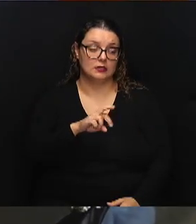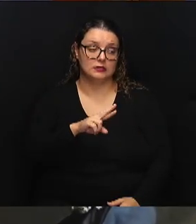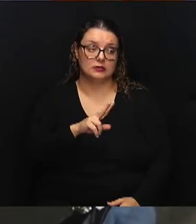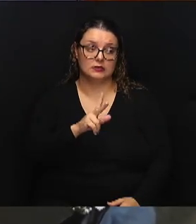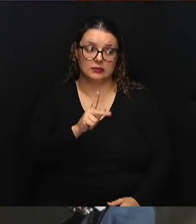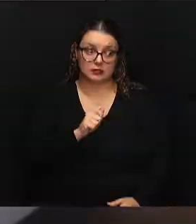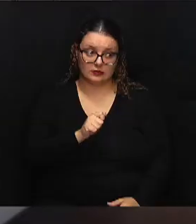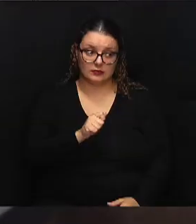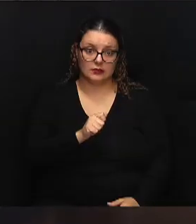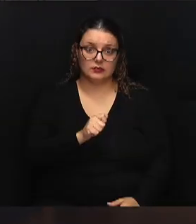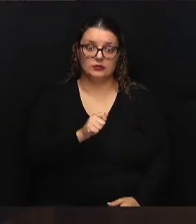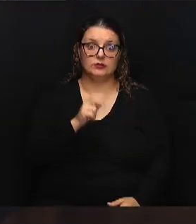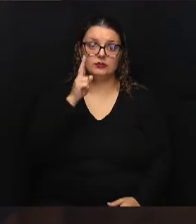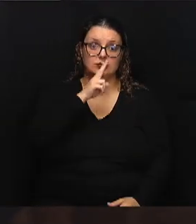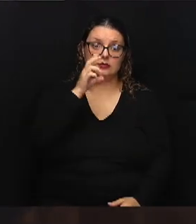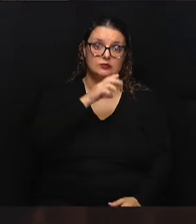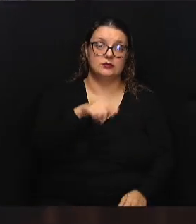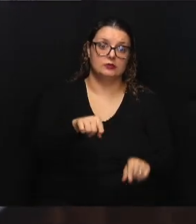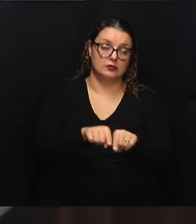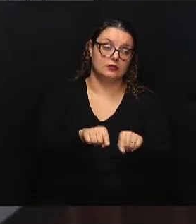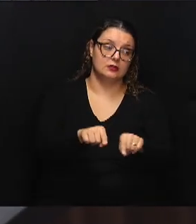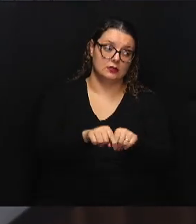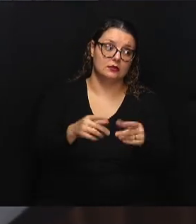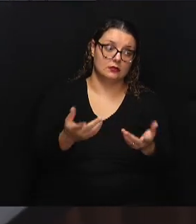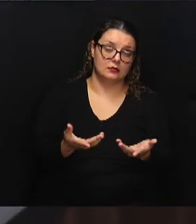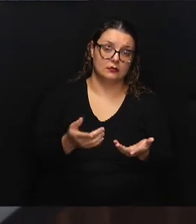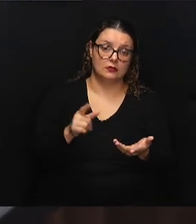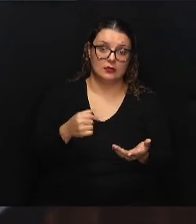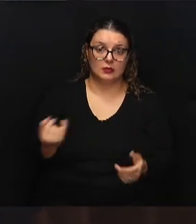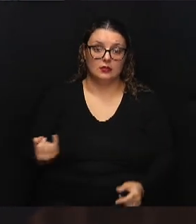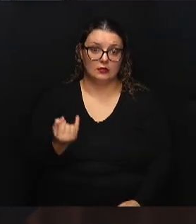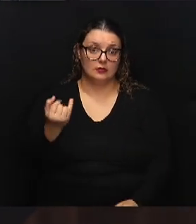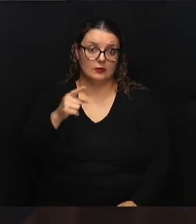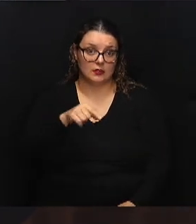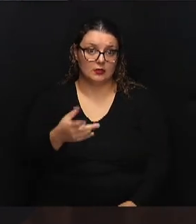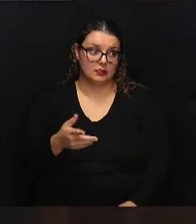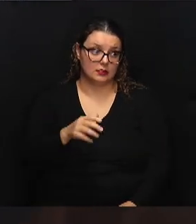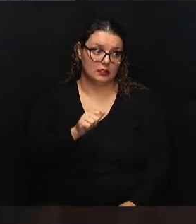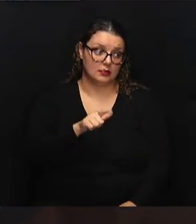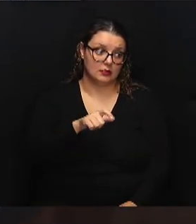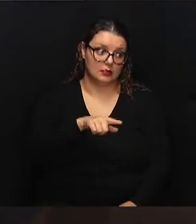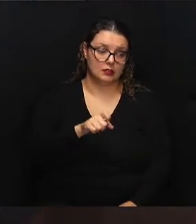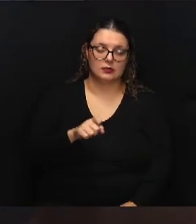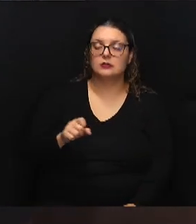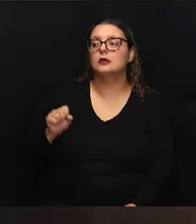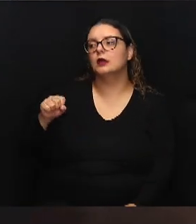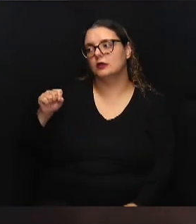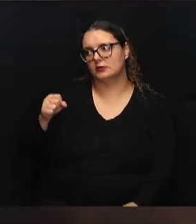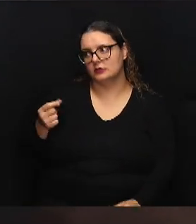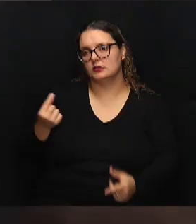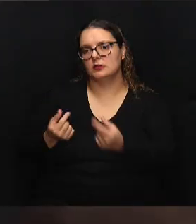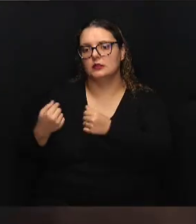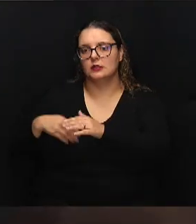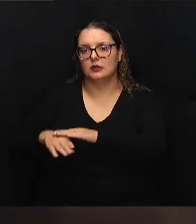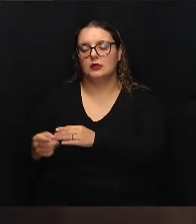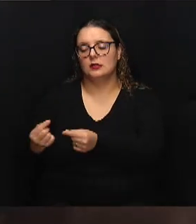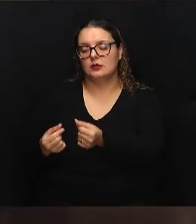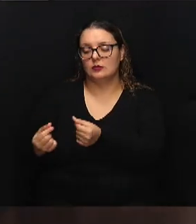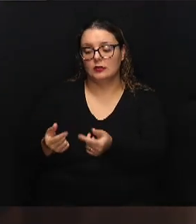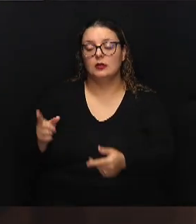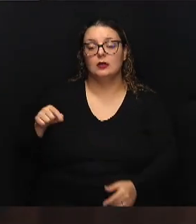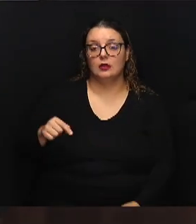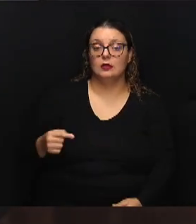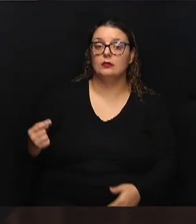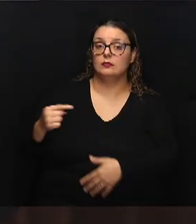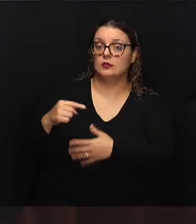emergência, porque também, de fato, é super importante, né, Alex? A reserva financeira é um item